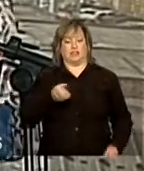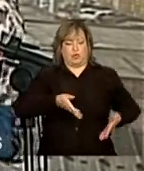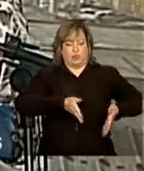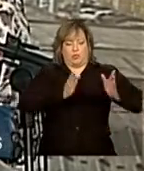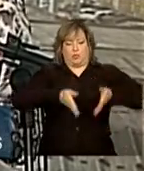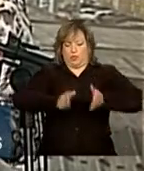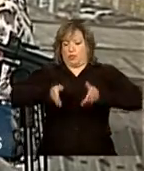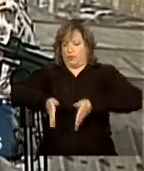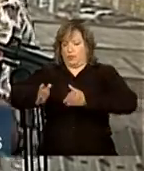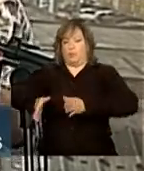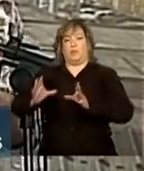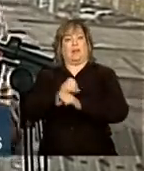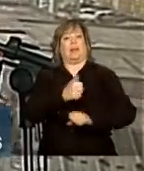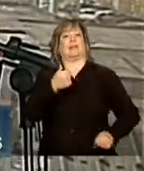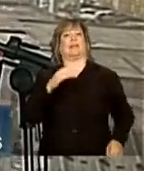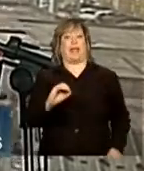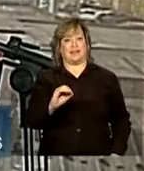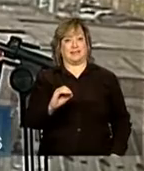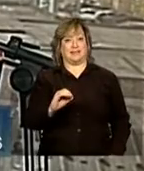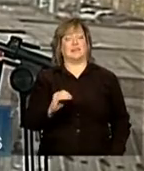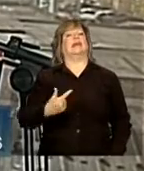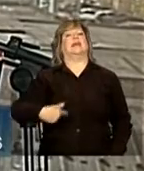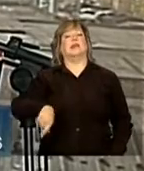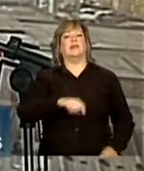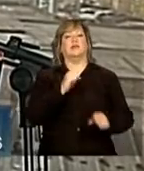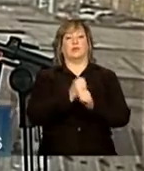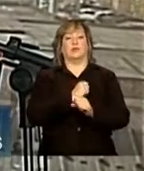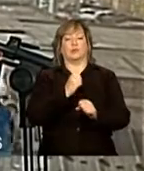10 faixas, na verdade,